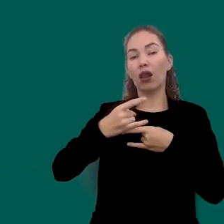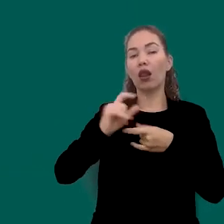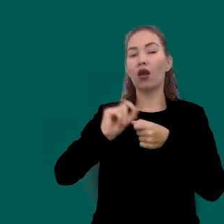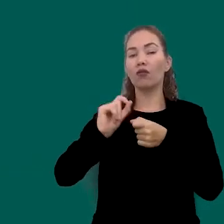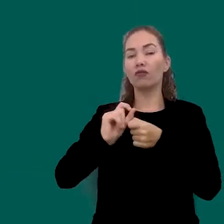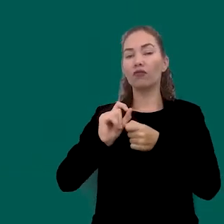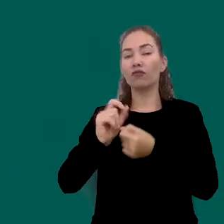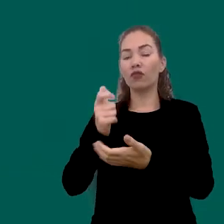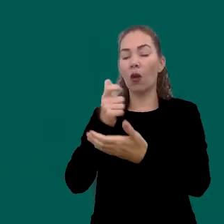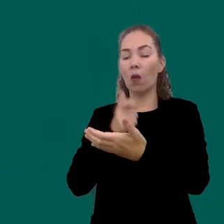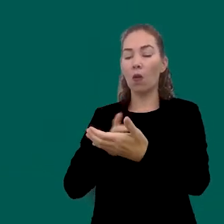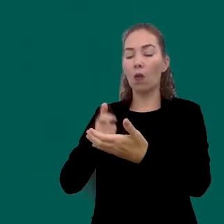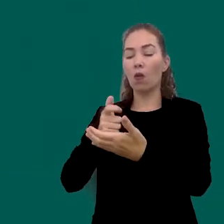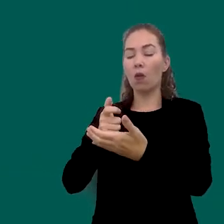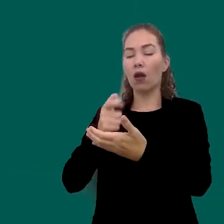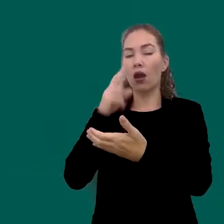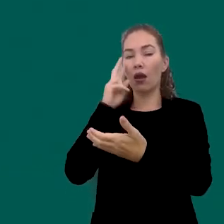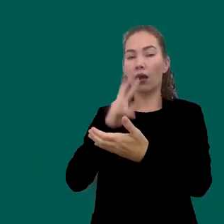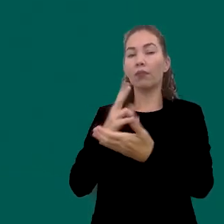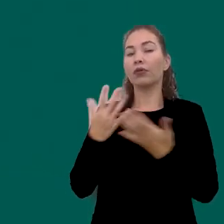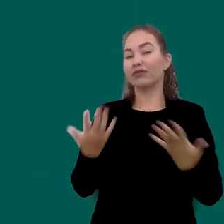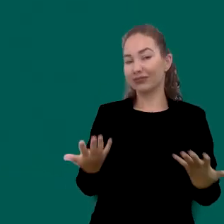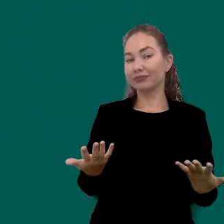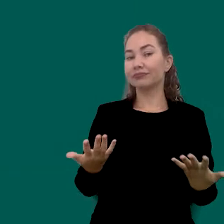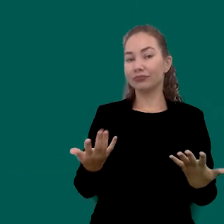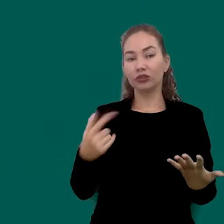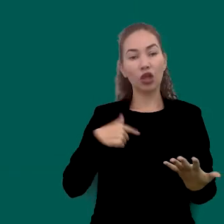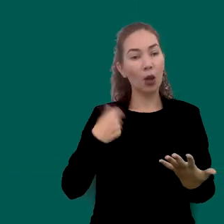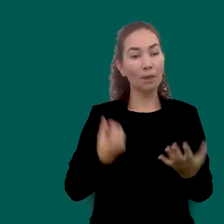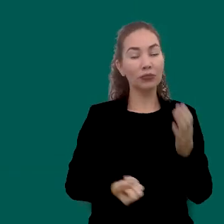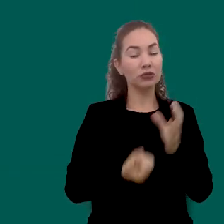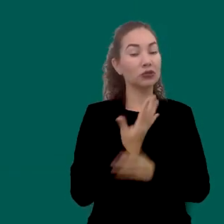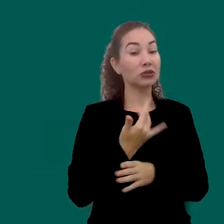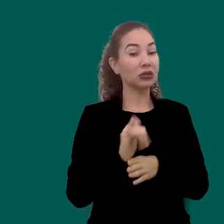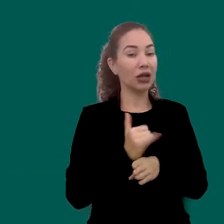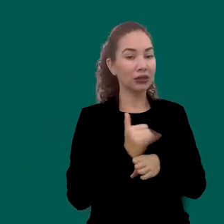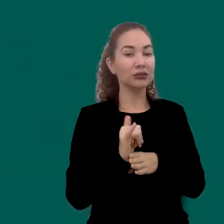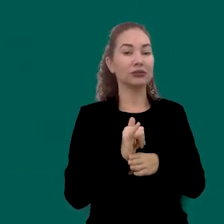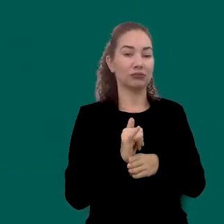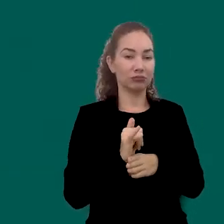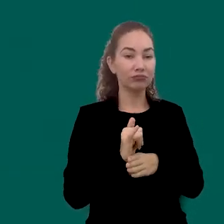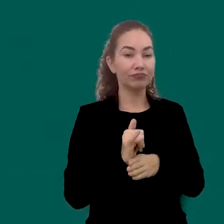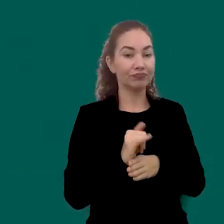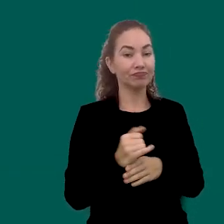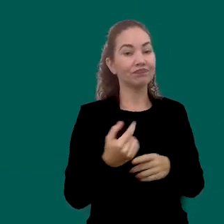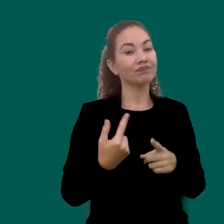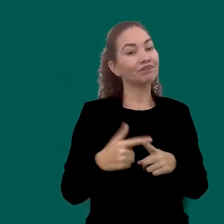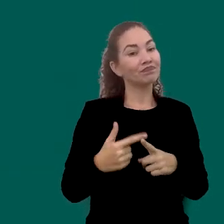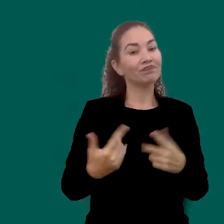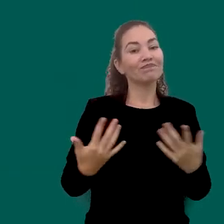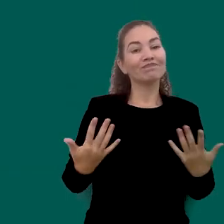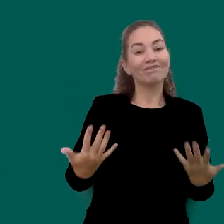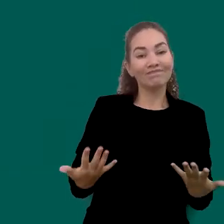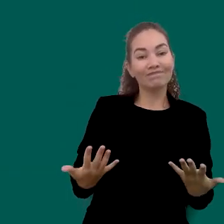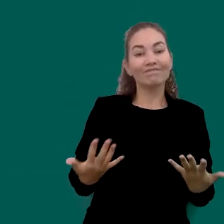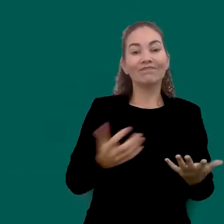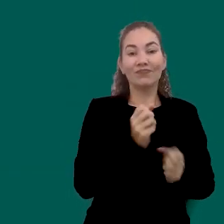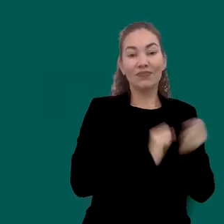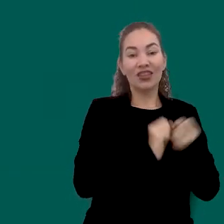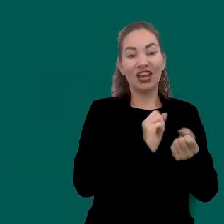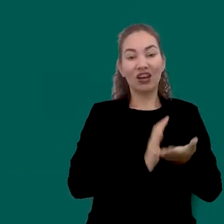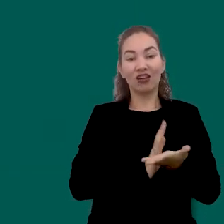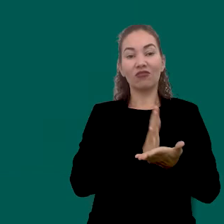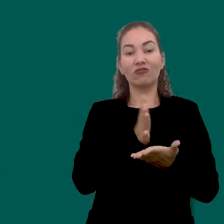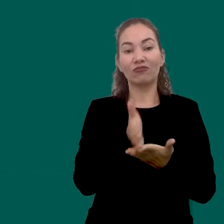live lá escanear, comprar os produtos que ele viu na live, né? Eu tenho que criar essa estratégia, porque senão realmente eles vão vir para